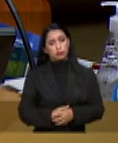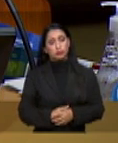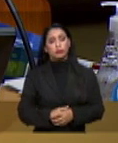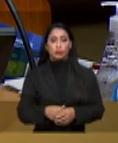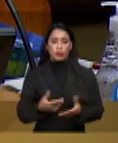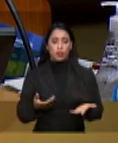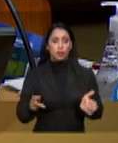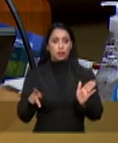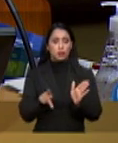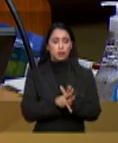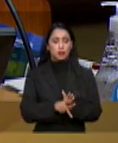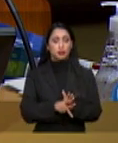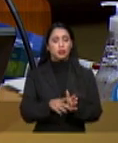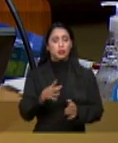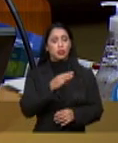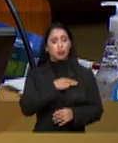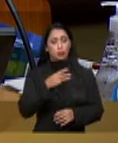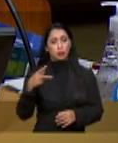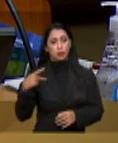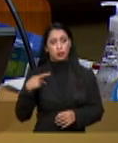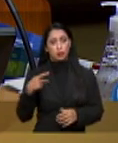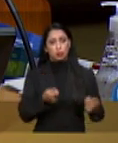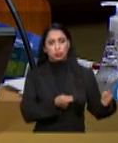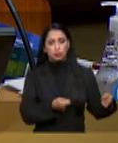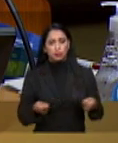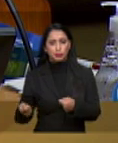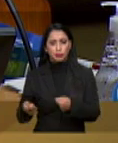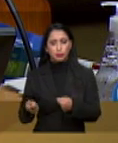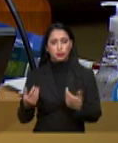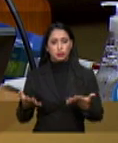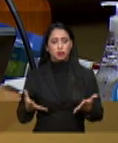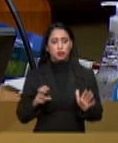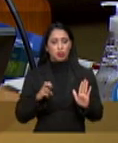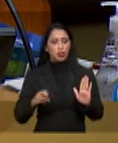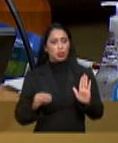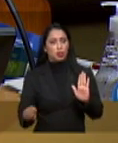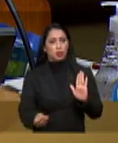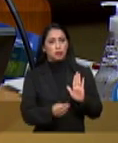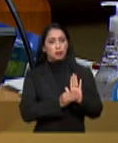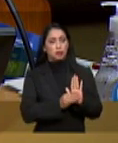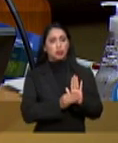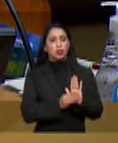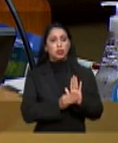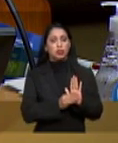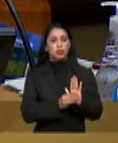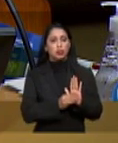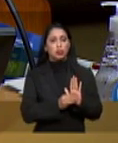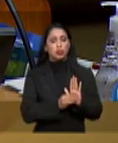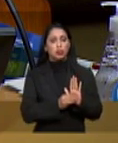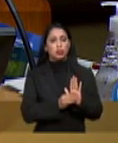Ministério Público. Eis o teor da ementa do supracitado julgado.